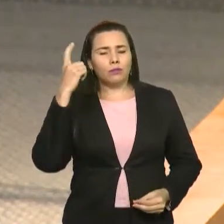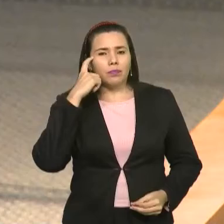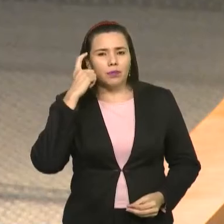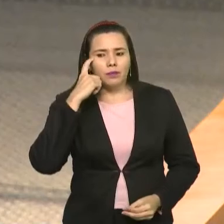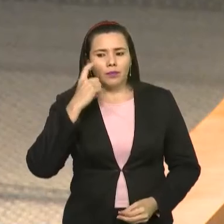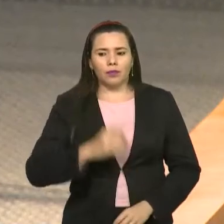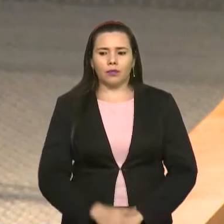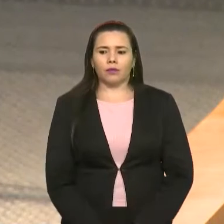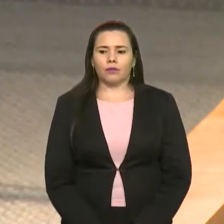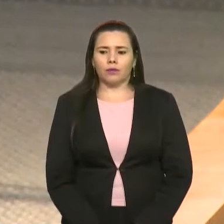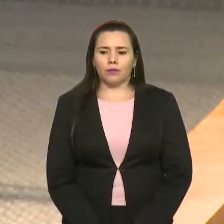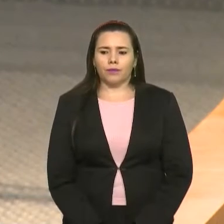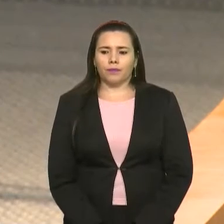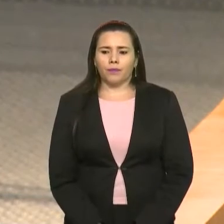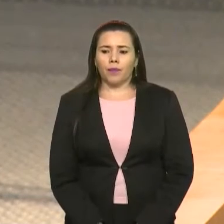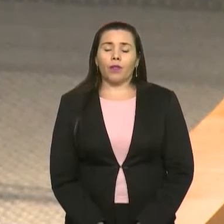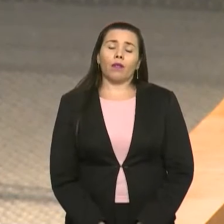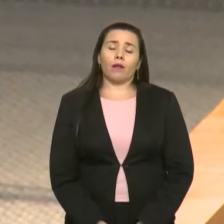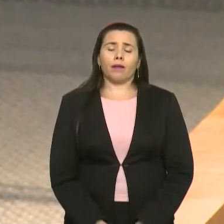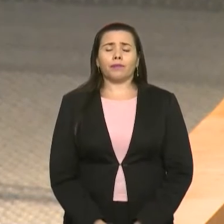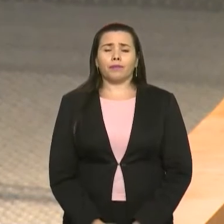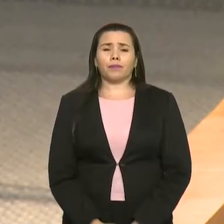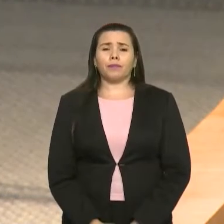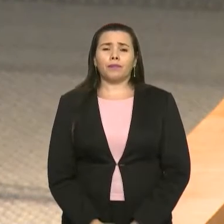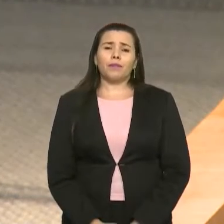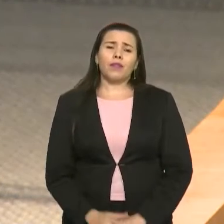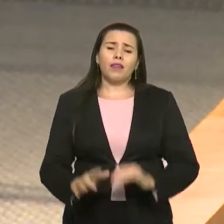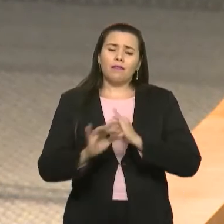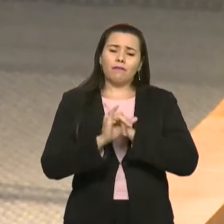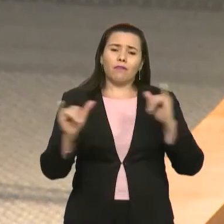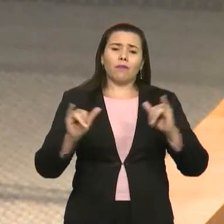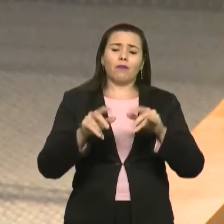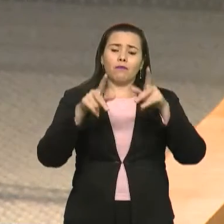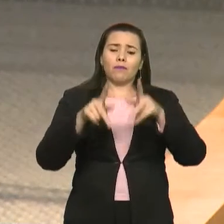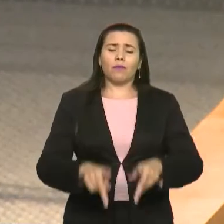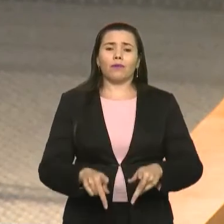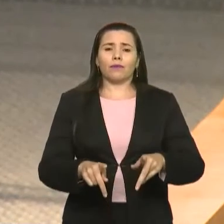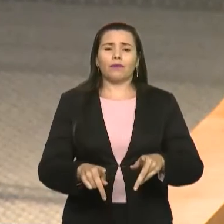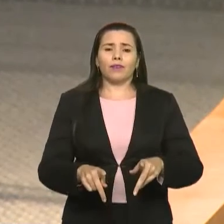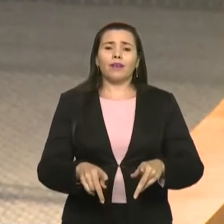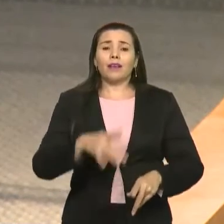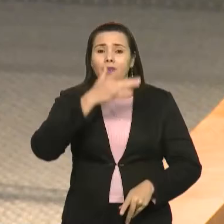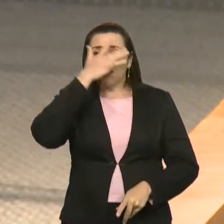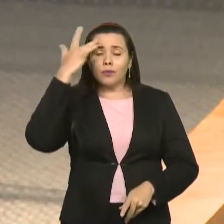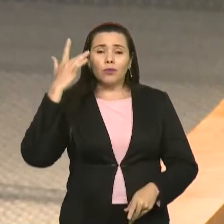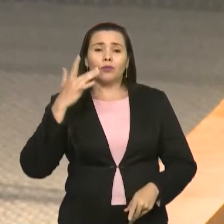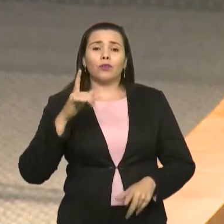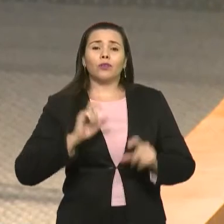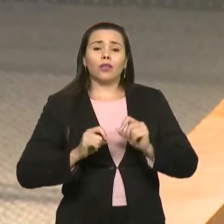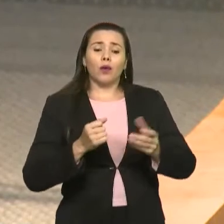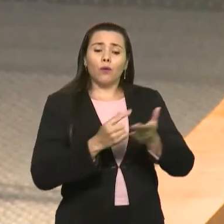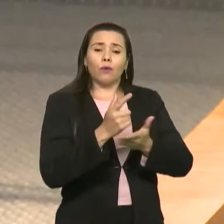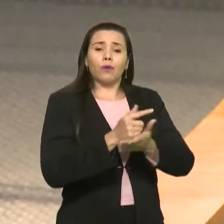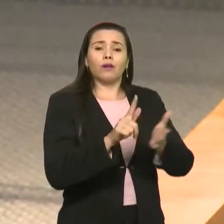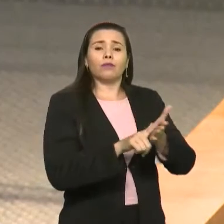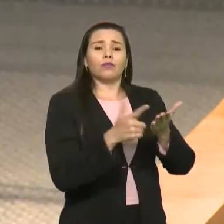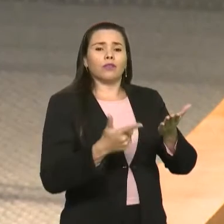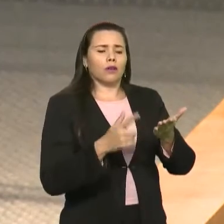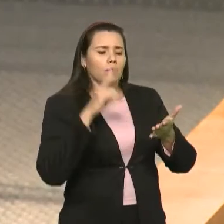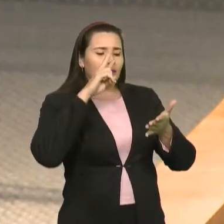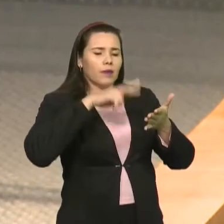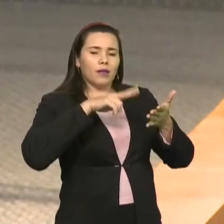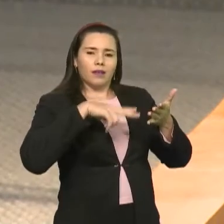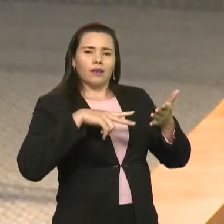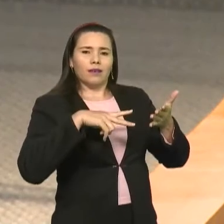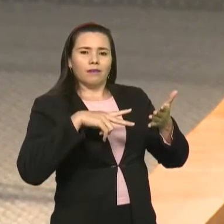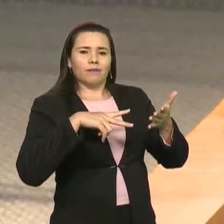oportunidade de comprar ou de pedir emprestado, porque assim até às vezes acontecia do jornal Estado do Maranhão. Uma história memorável,